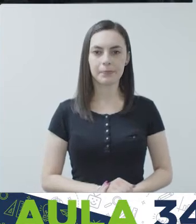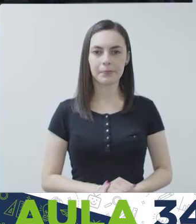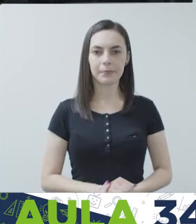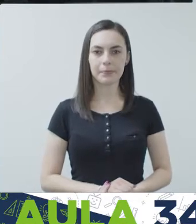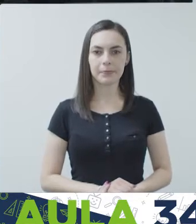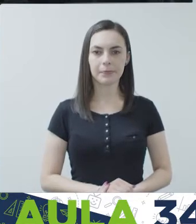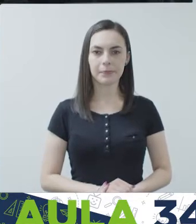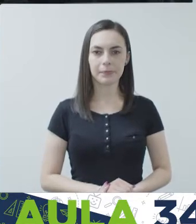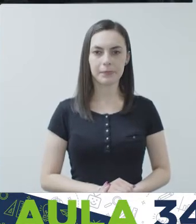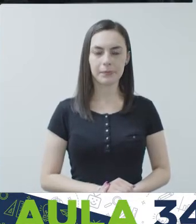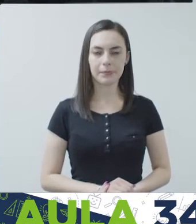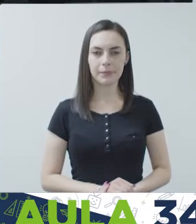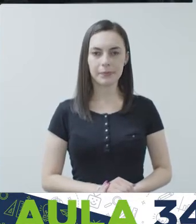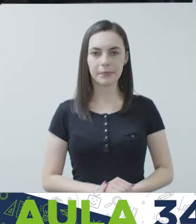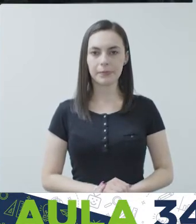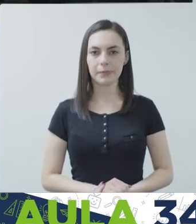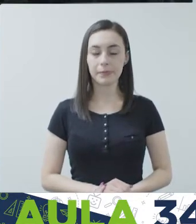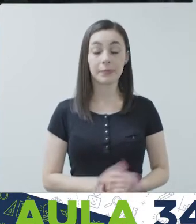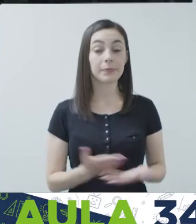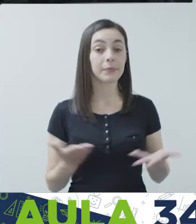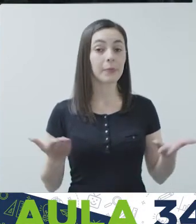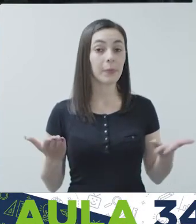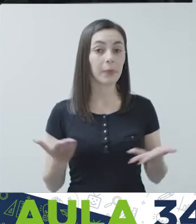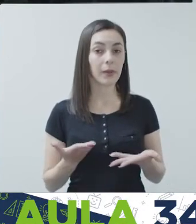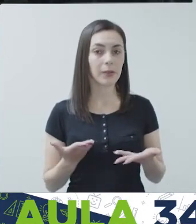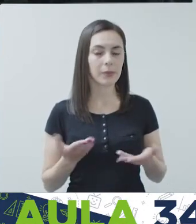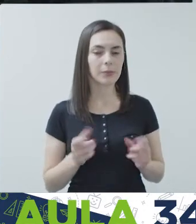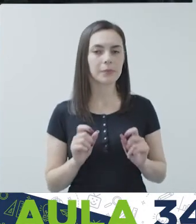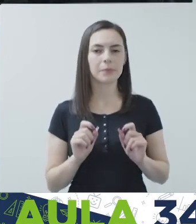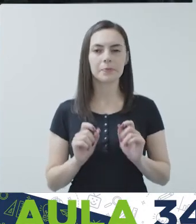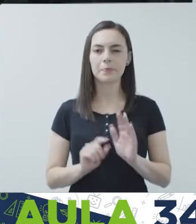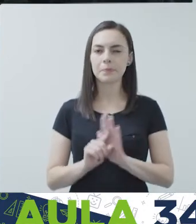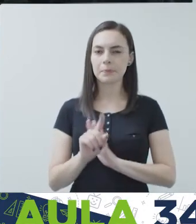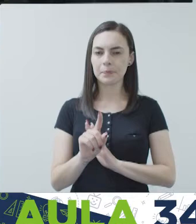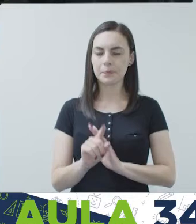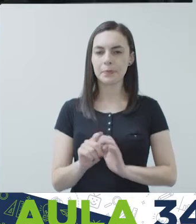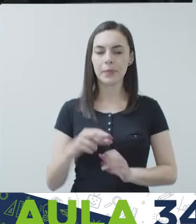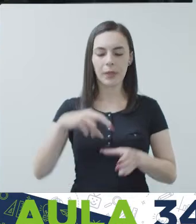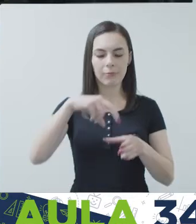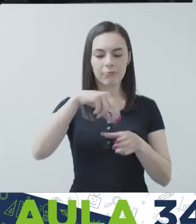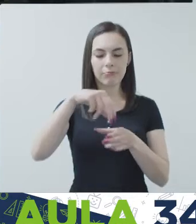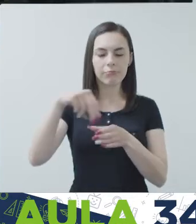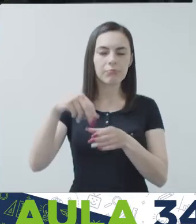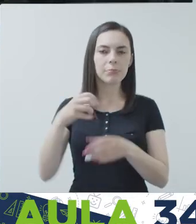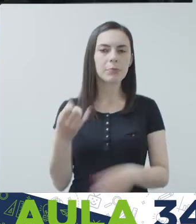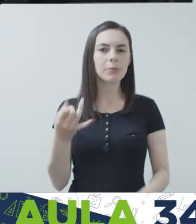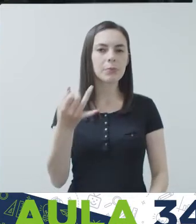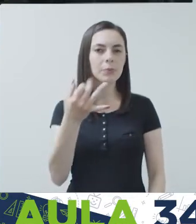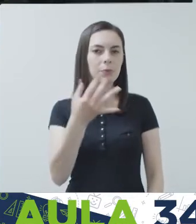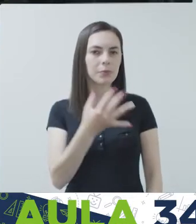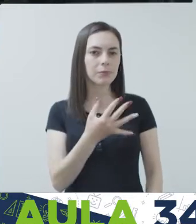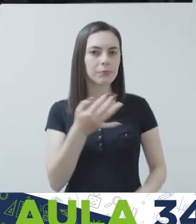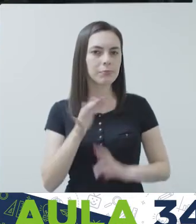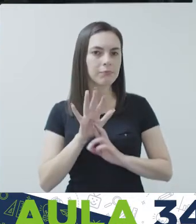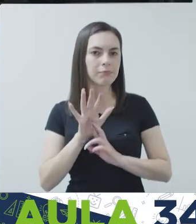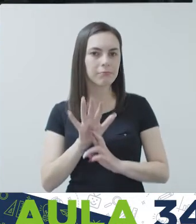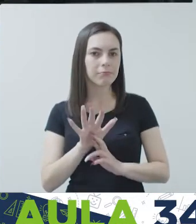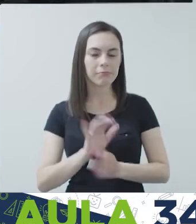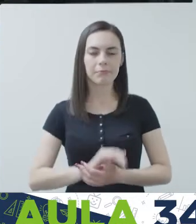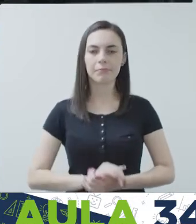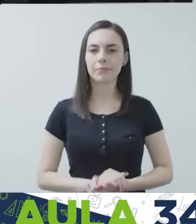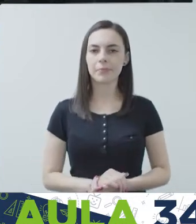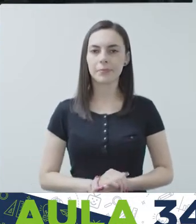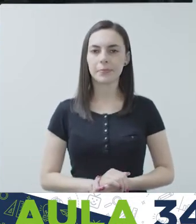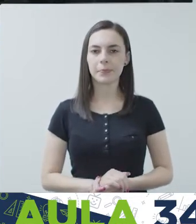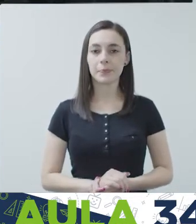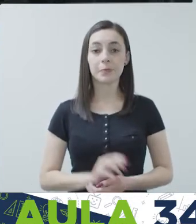Número 3. E agora, quantas tampinhas eu preciso colocar? Vocês